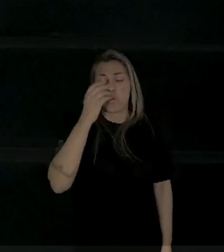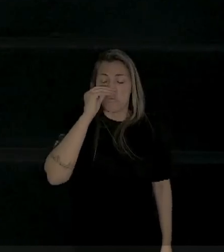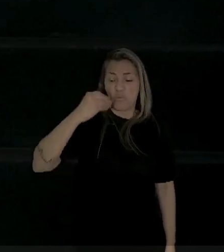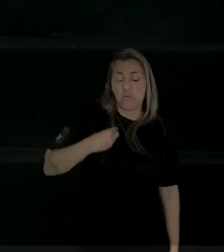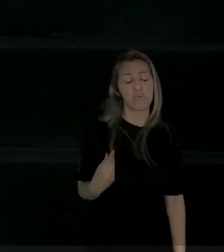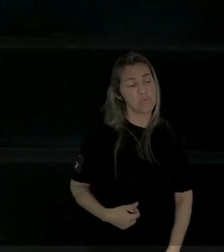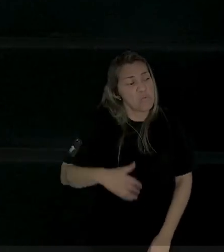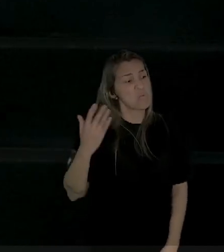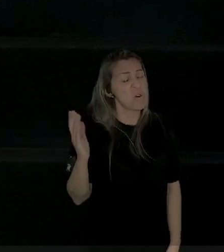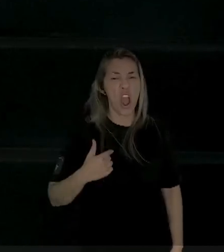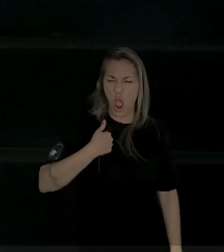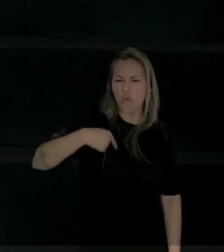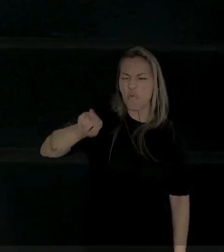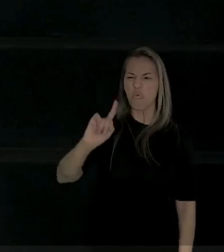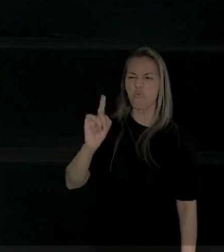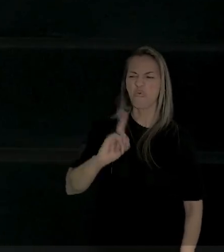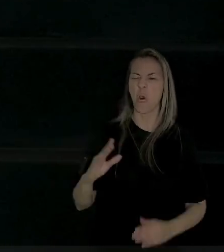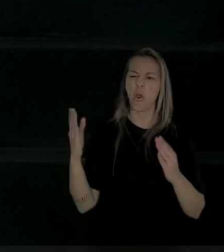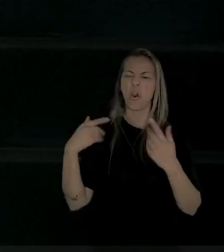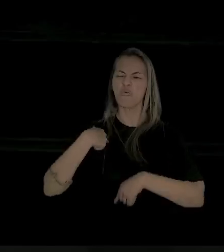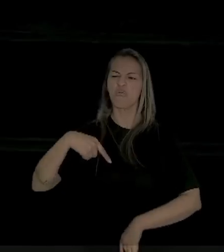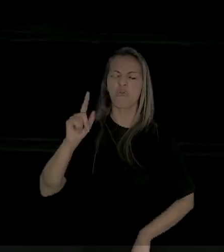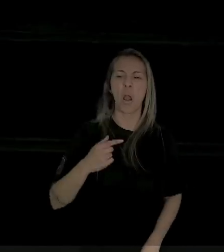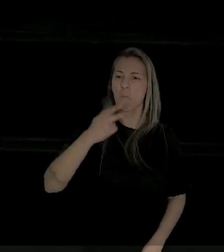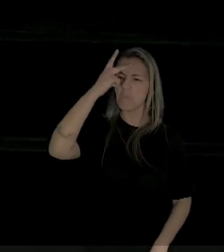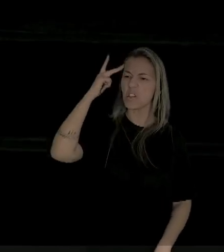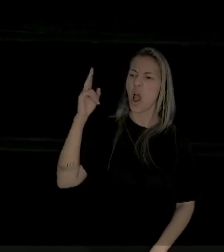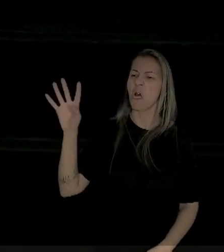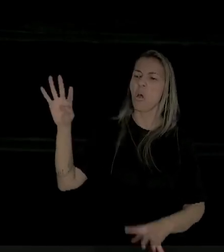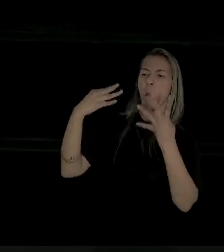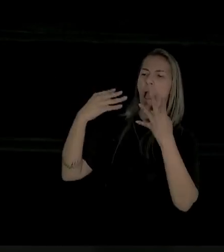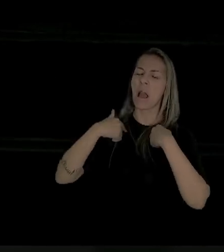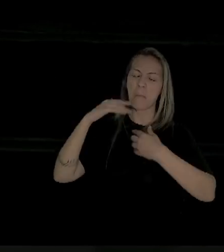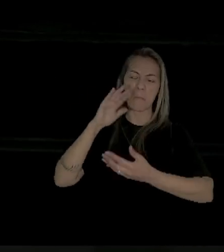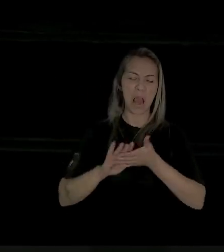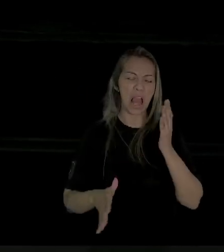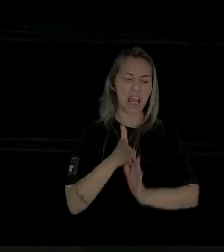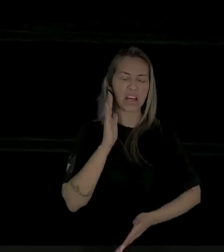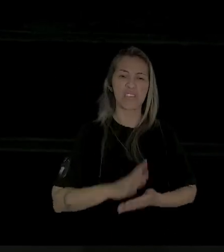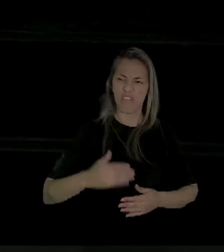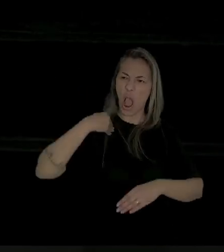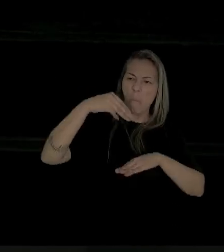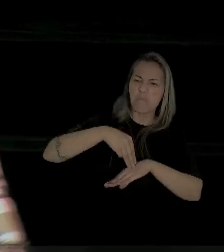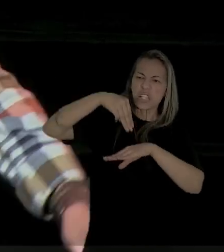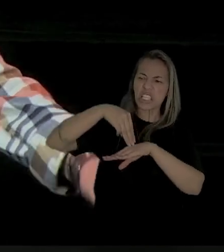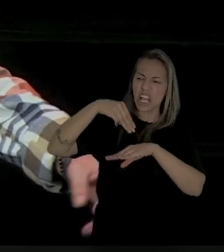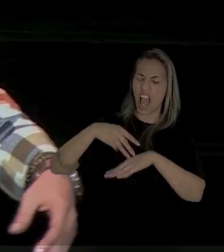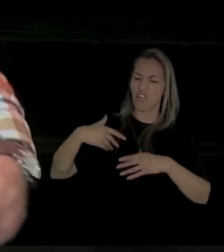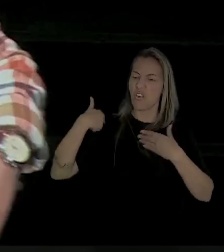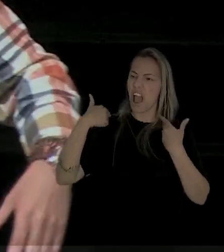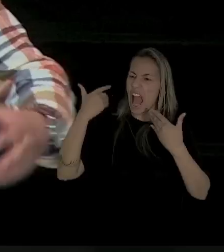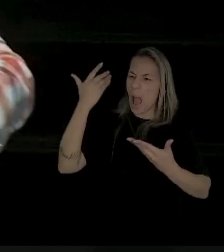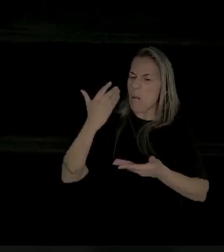eu não vou mais porque não reconhece o meu potencial, eu não faço mais porque estou enterrando o meu ministério, eu não vou